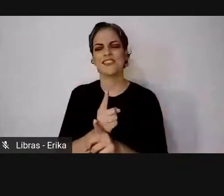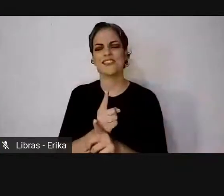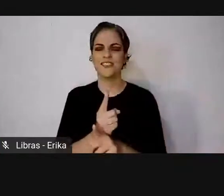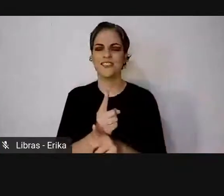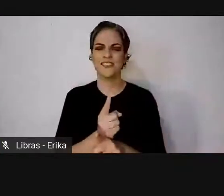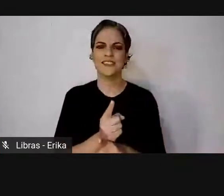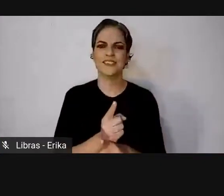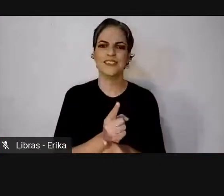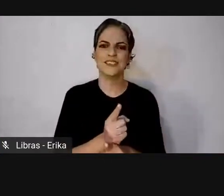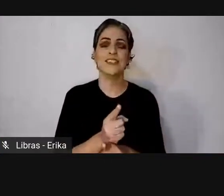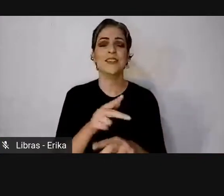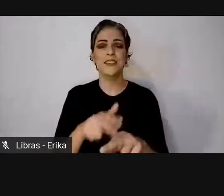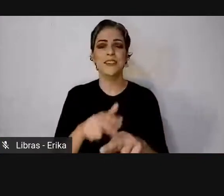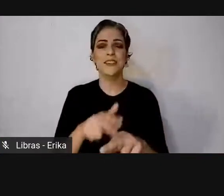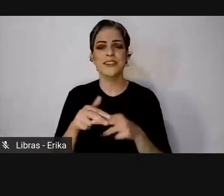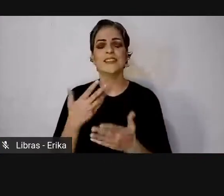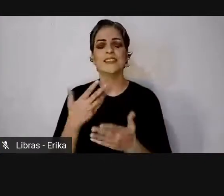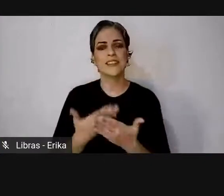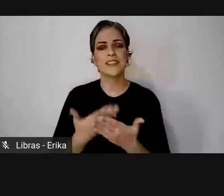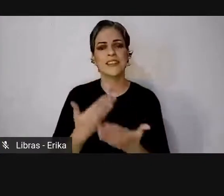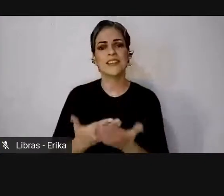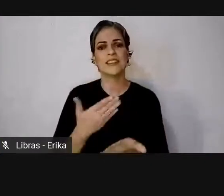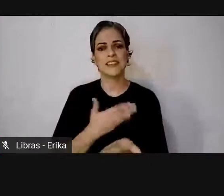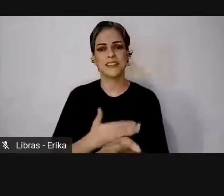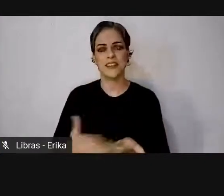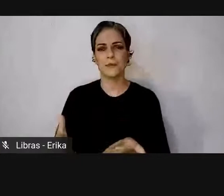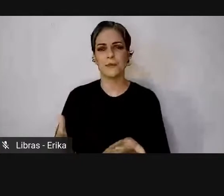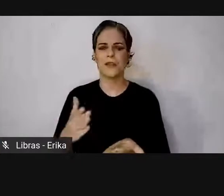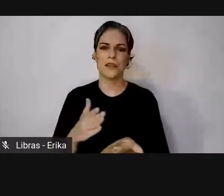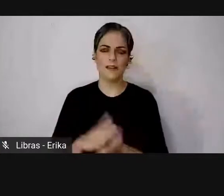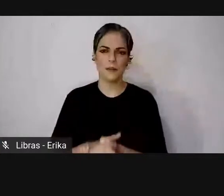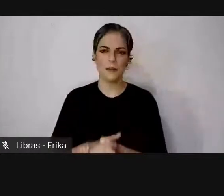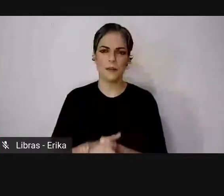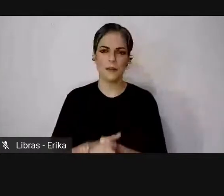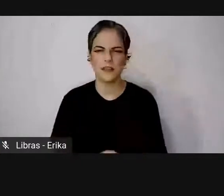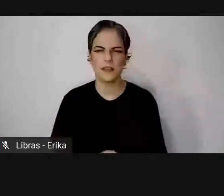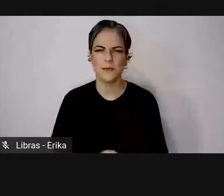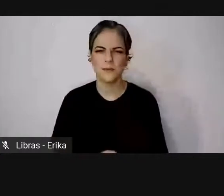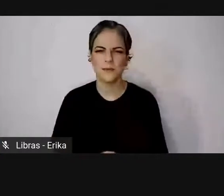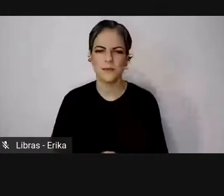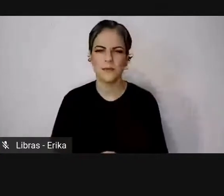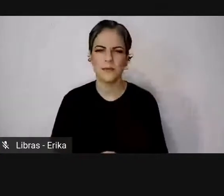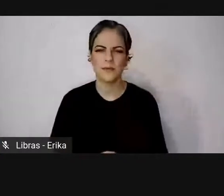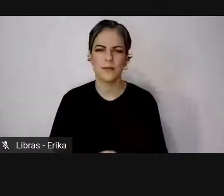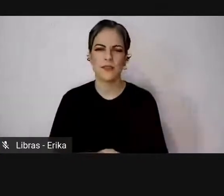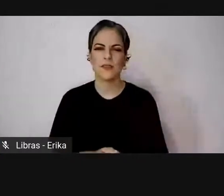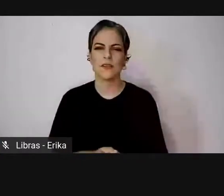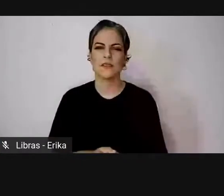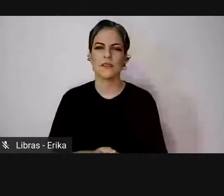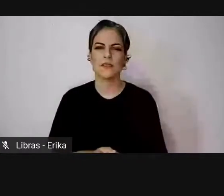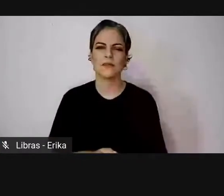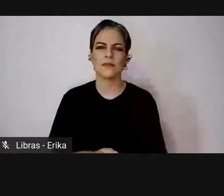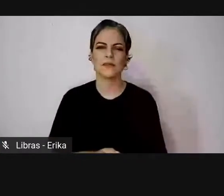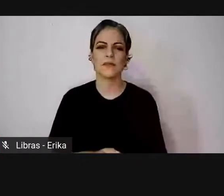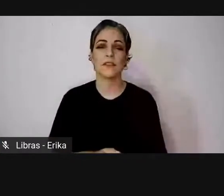fazer disciplinas, teoria dos jogos, né? E daqui a pouco estava eu